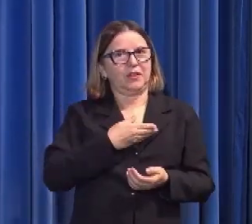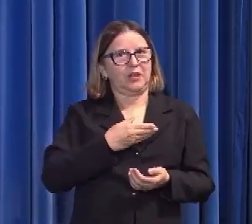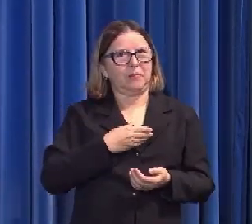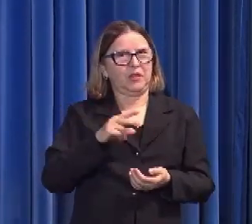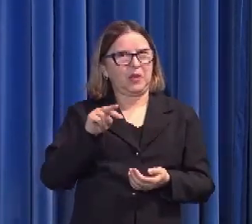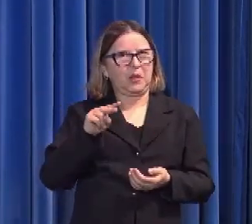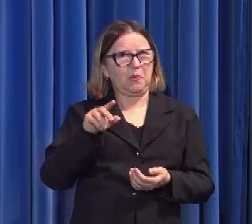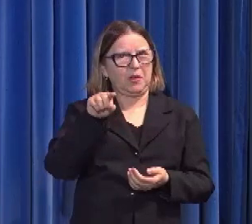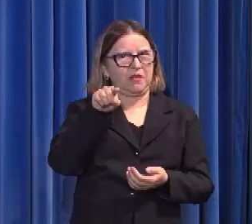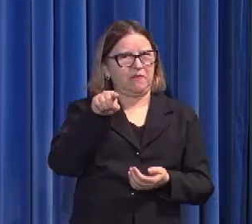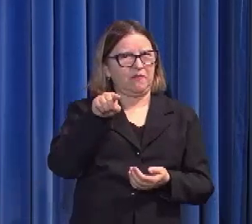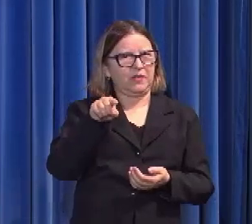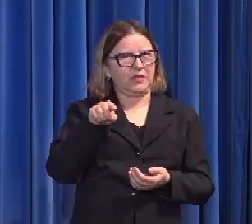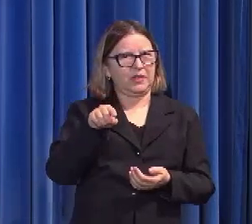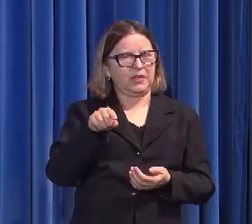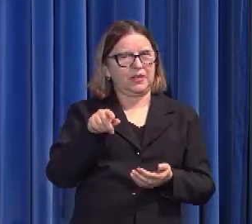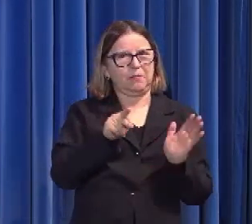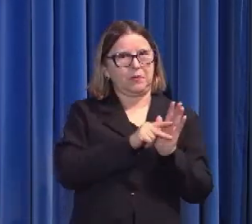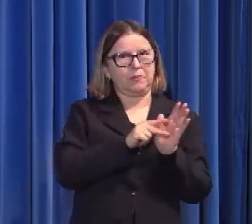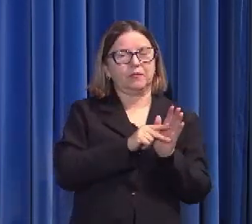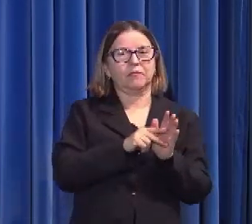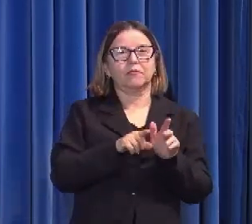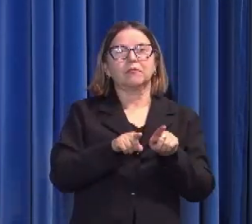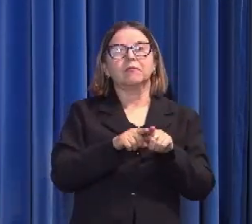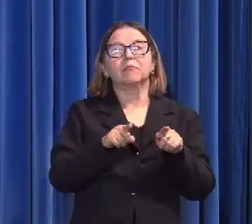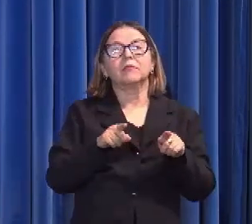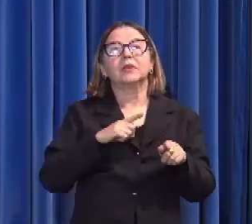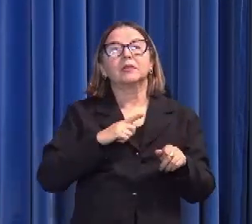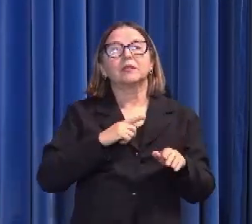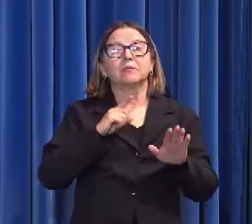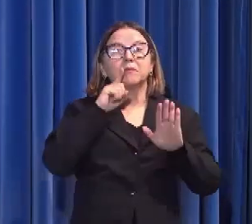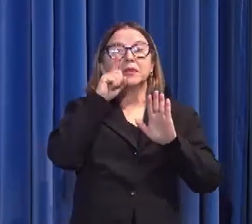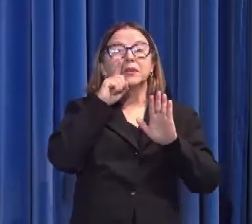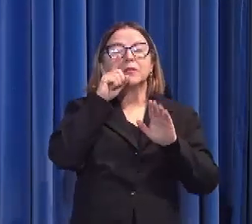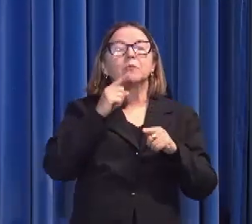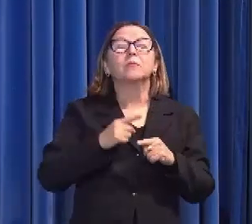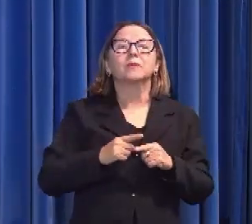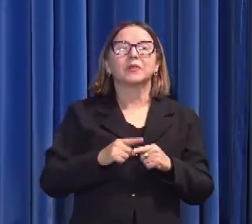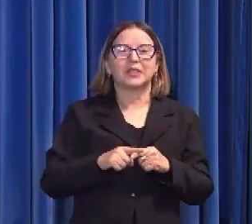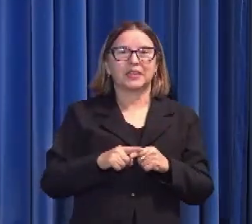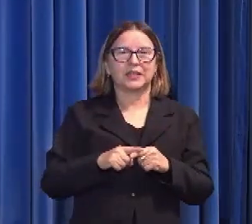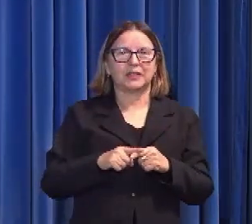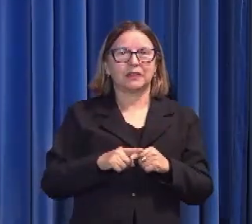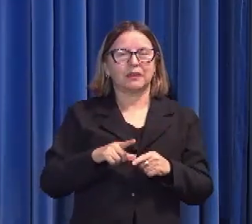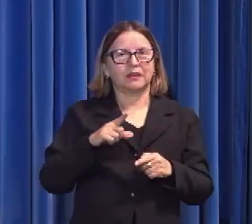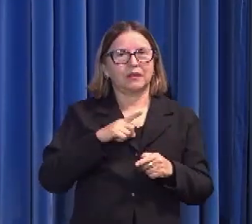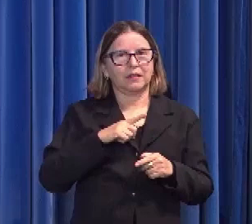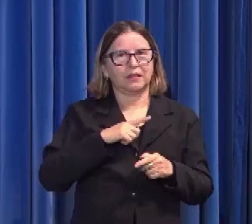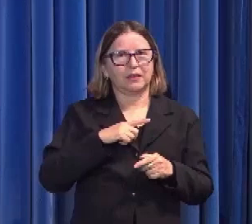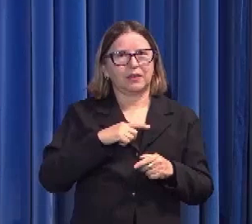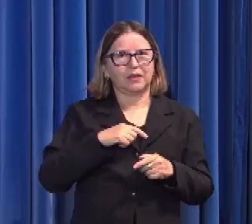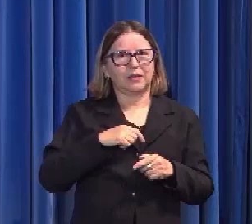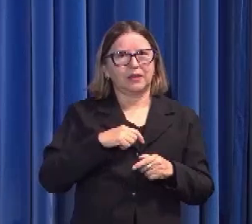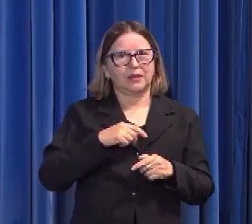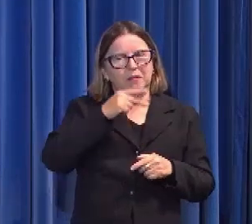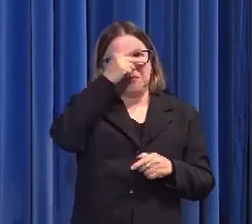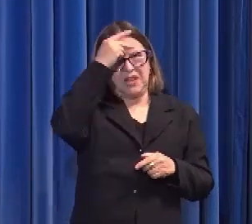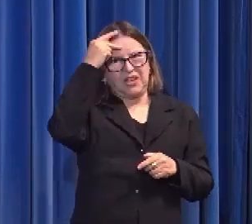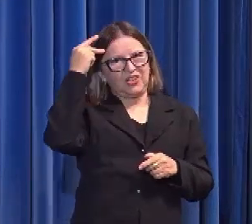azeite a um perigo sabe por quê É porque tem gente que não consegue amar a si